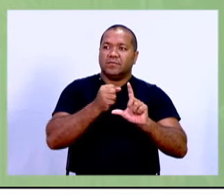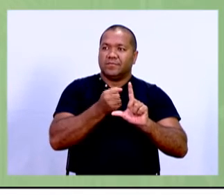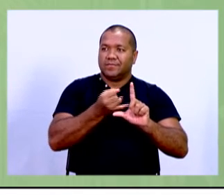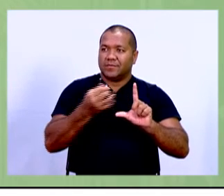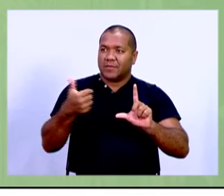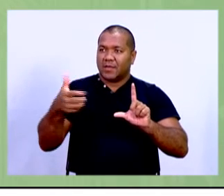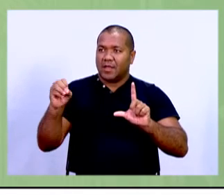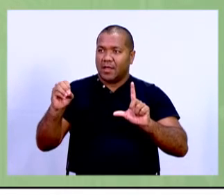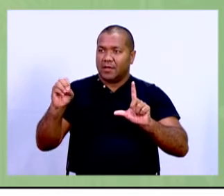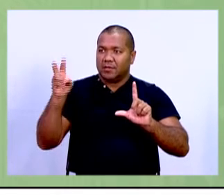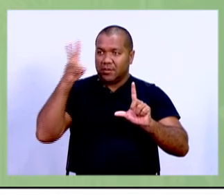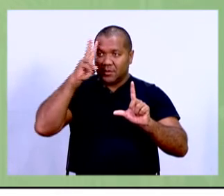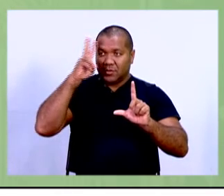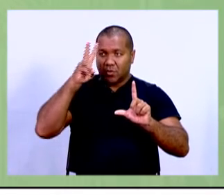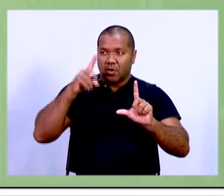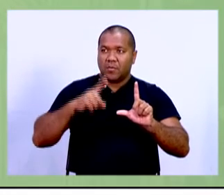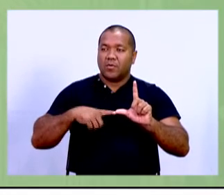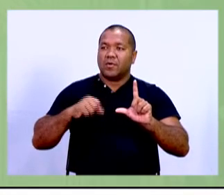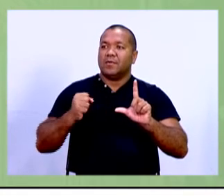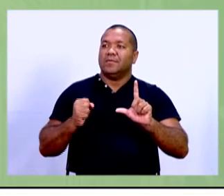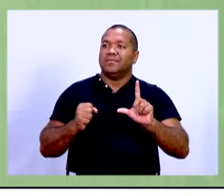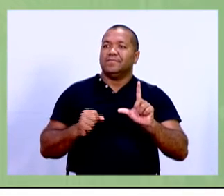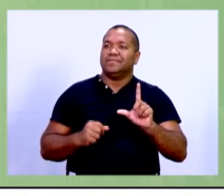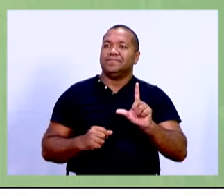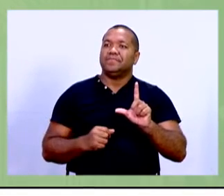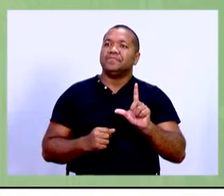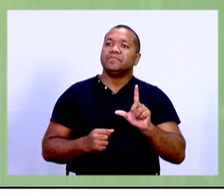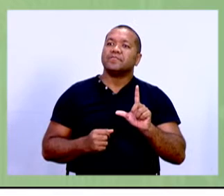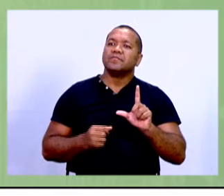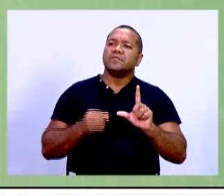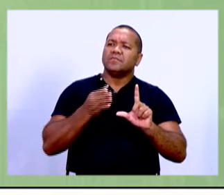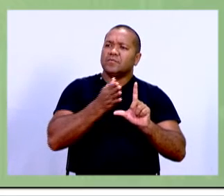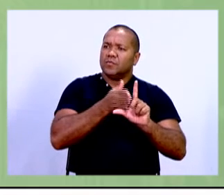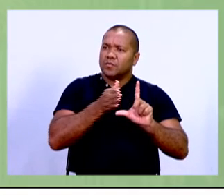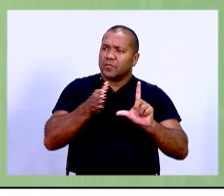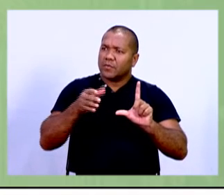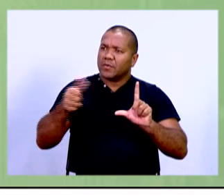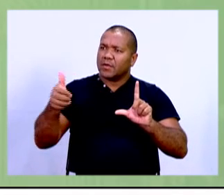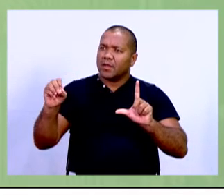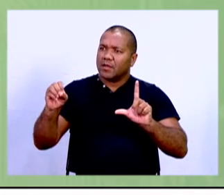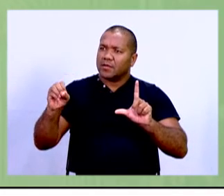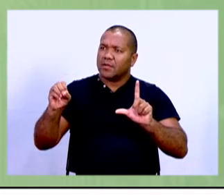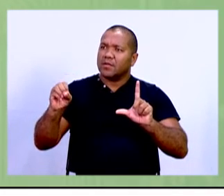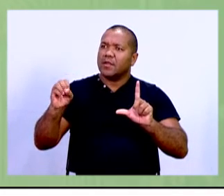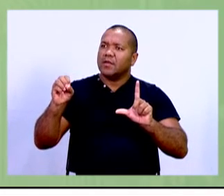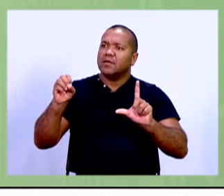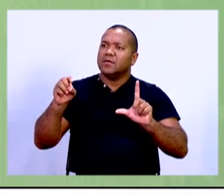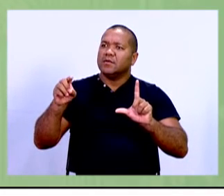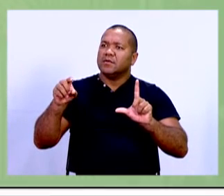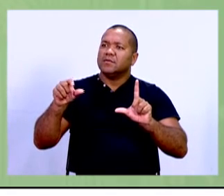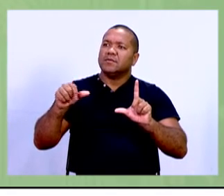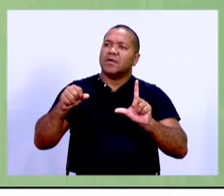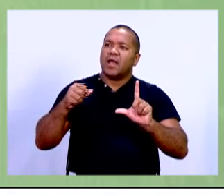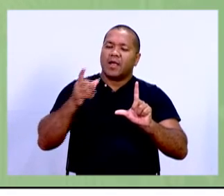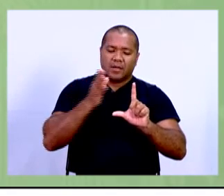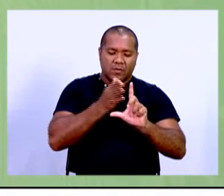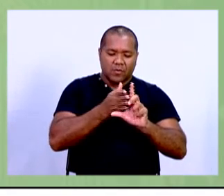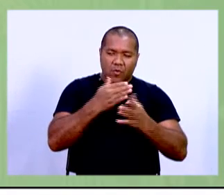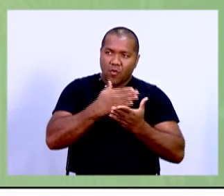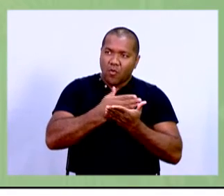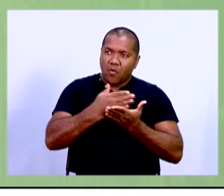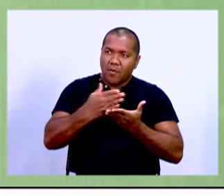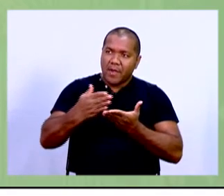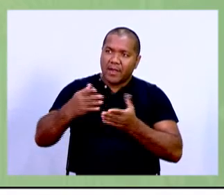história fictícia que nós criamos aqui. Nesses 10 dias eu tenho 10 histórias para terminar. Aqui inicia e aqui